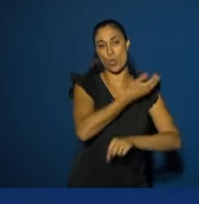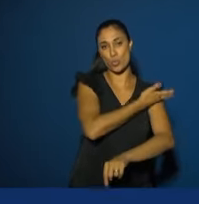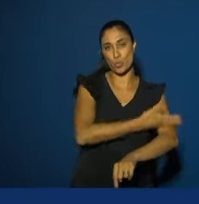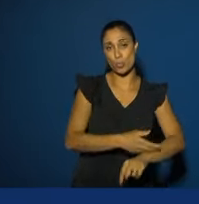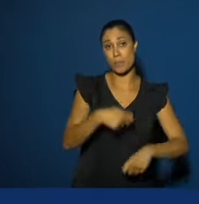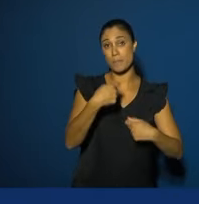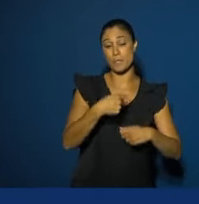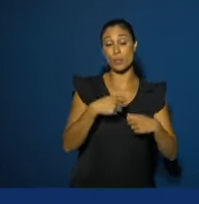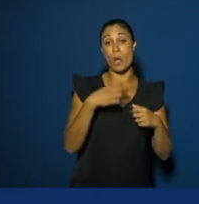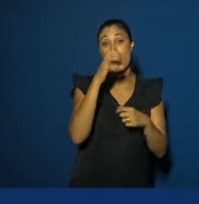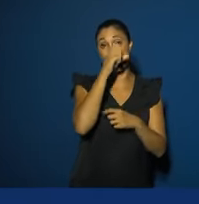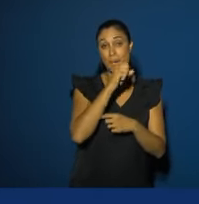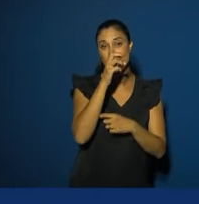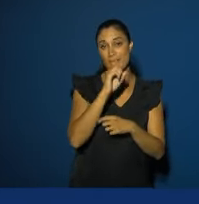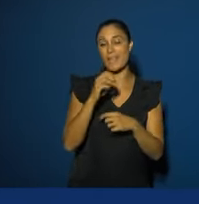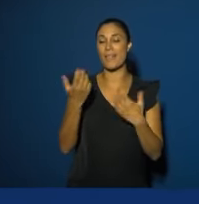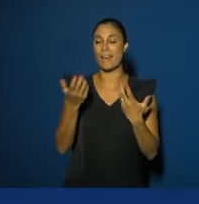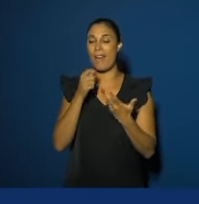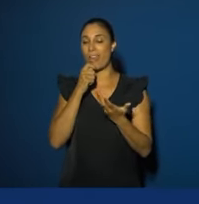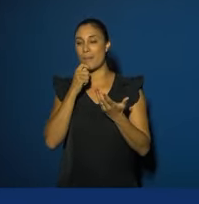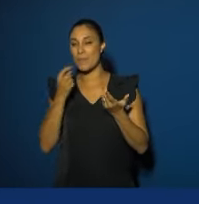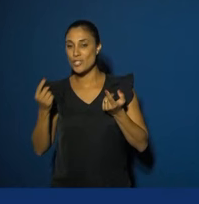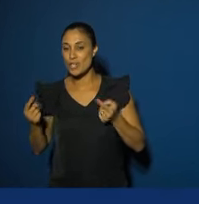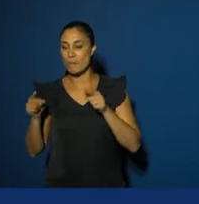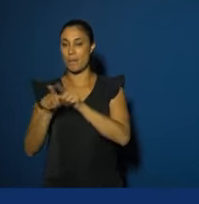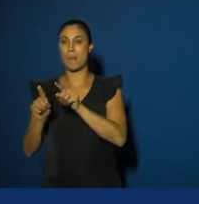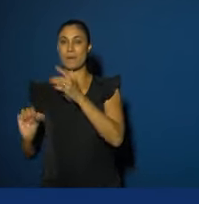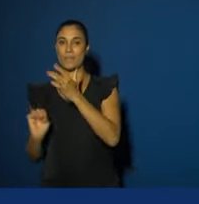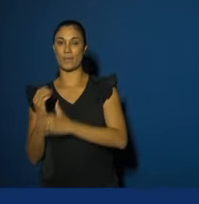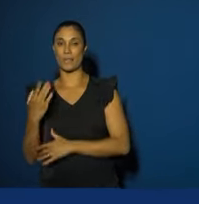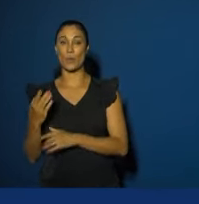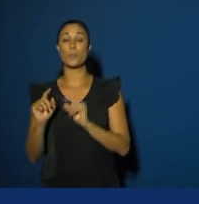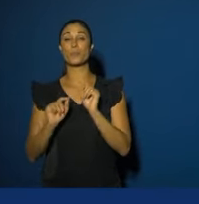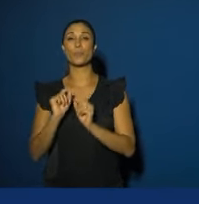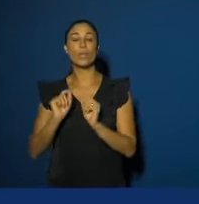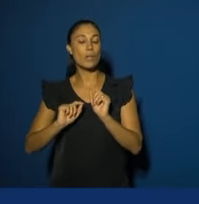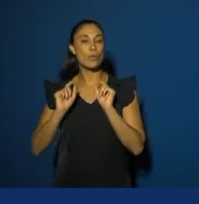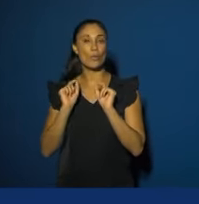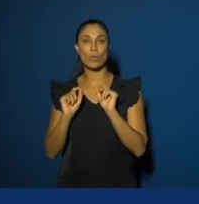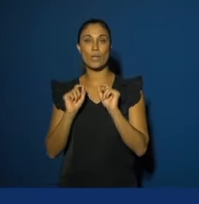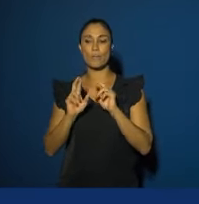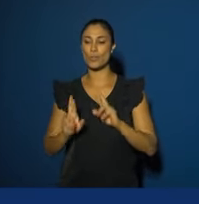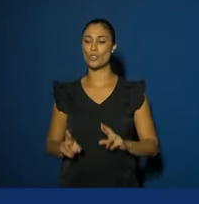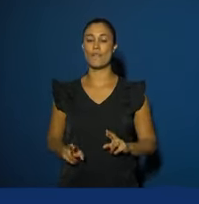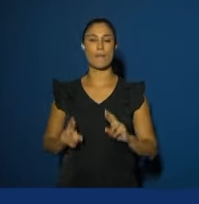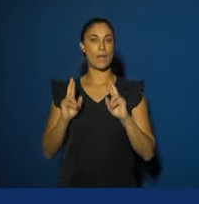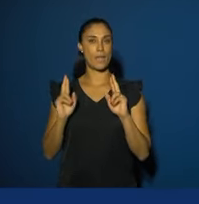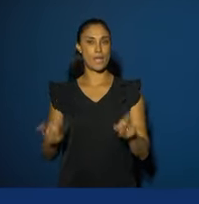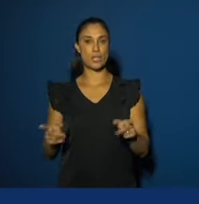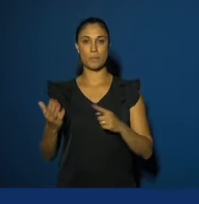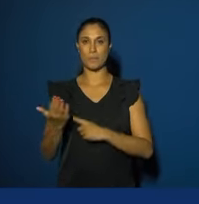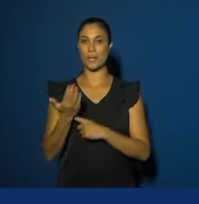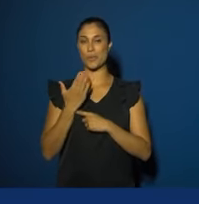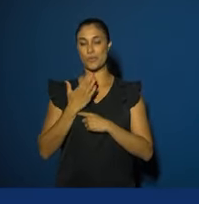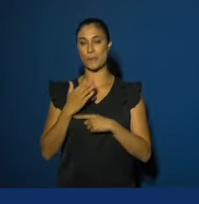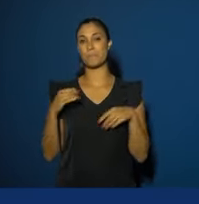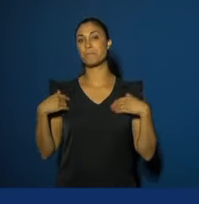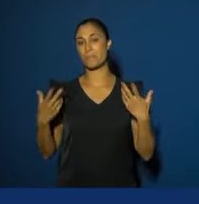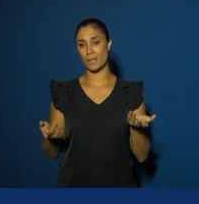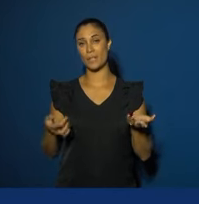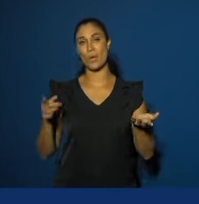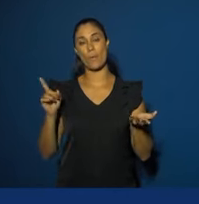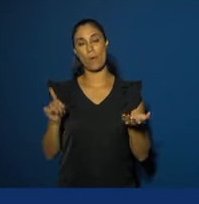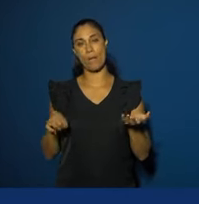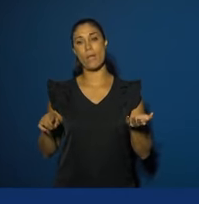teve que correr ainda bem que Nós criamos esse parceiro magalu aí que foi uma coisa totalmente diferente para ajudar então é uma